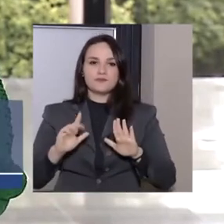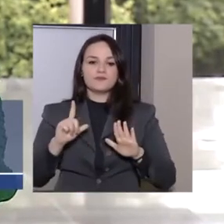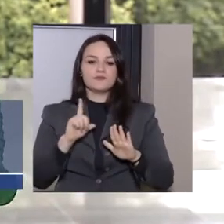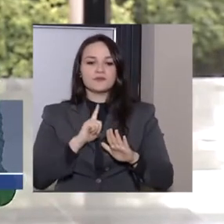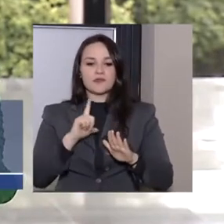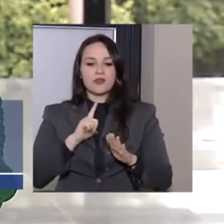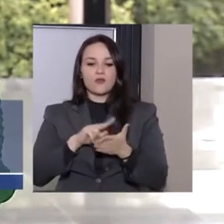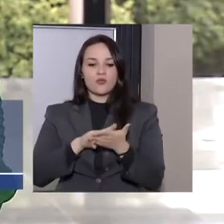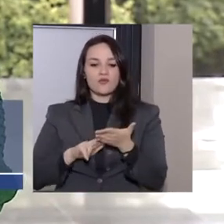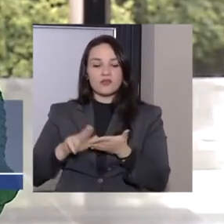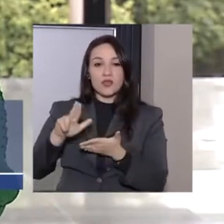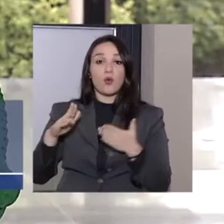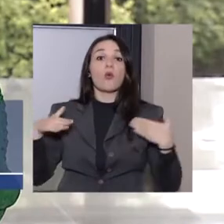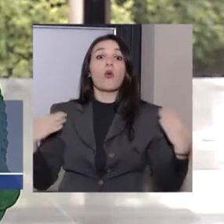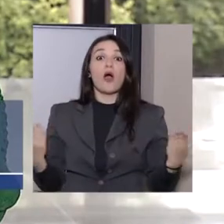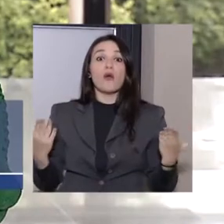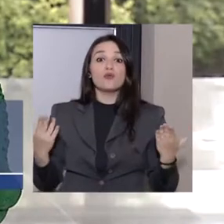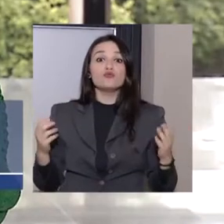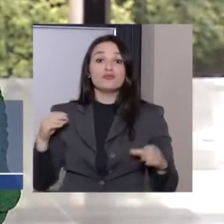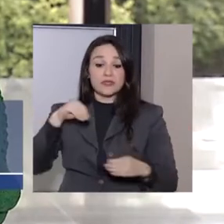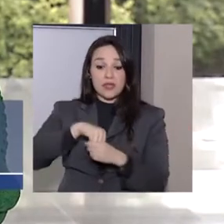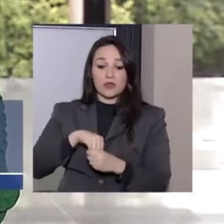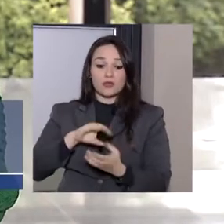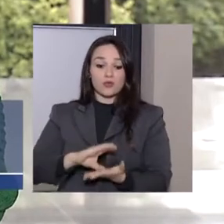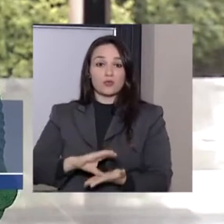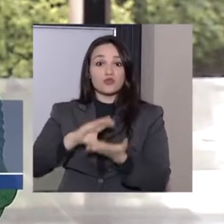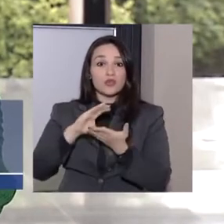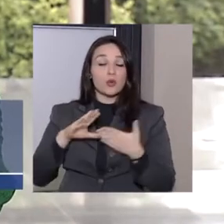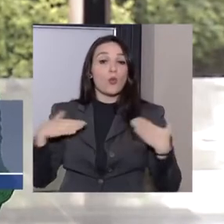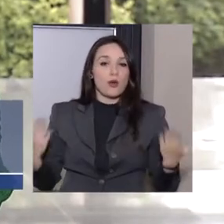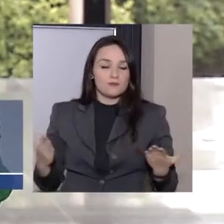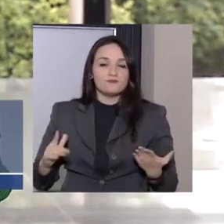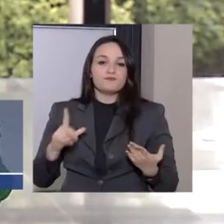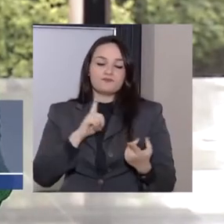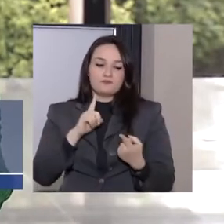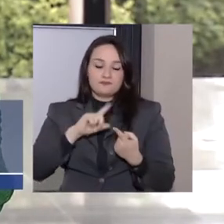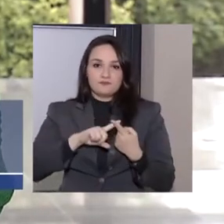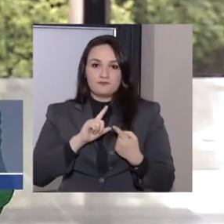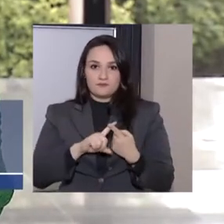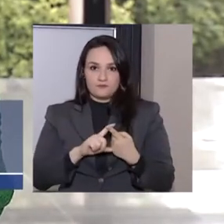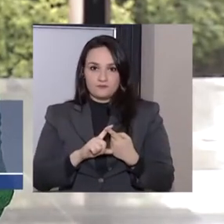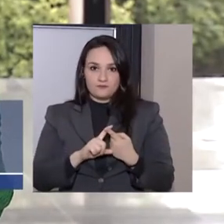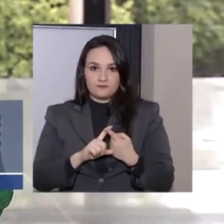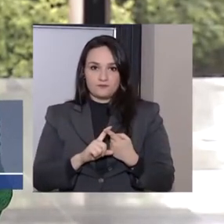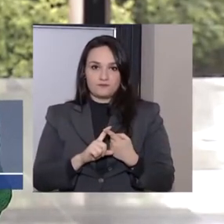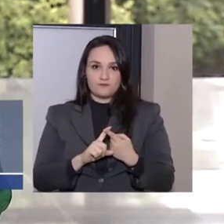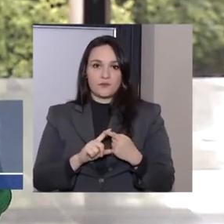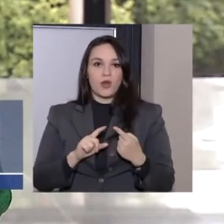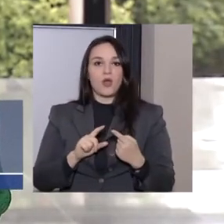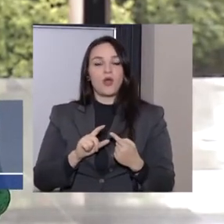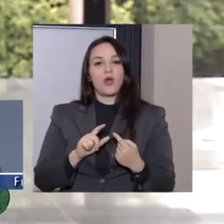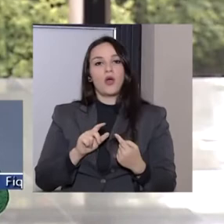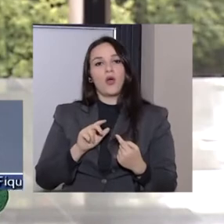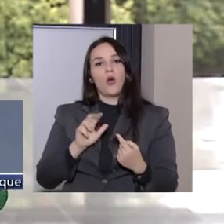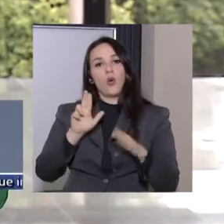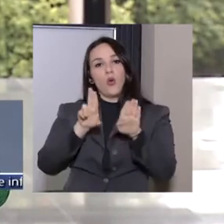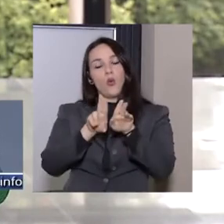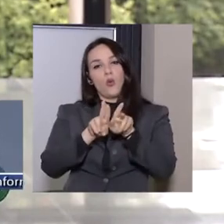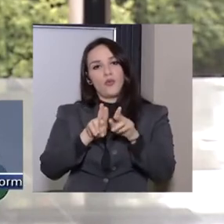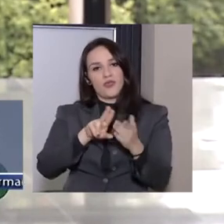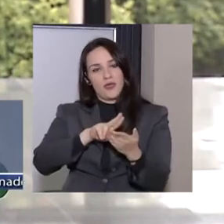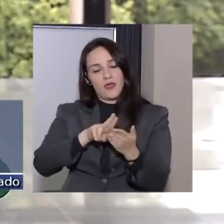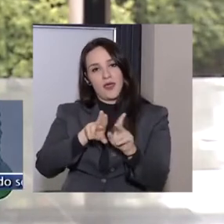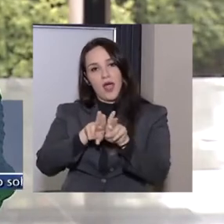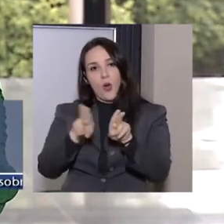fazem parte desse conselho. Nós temos a Universidade Estadual de Mato Grosso do Sul, a UEMS,